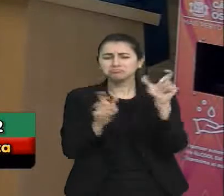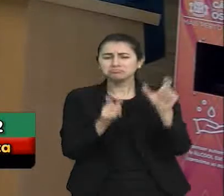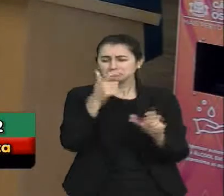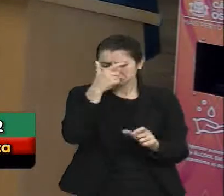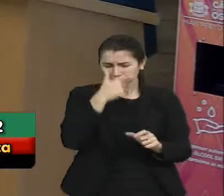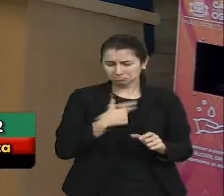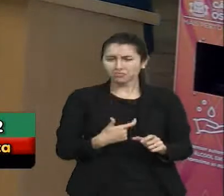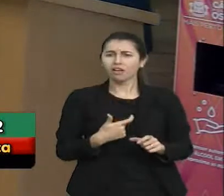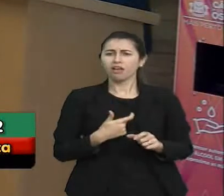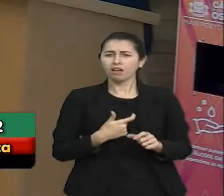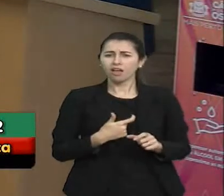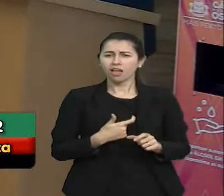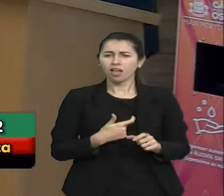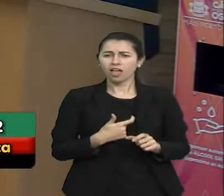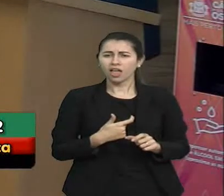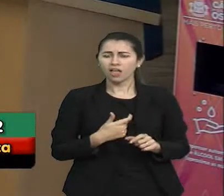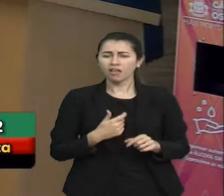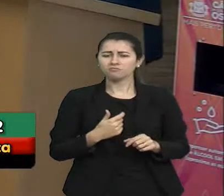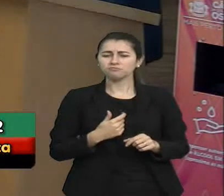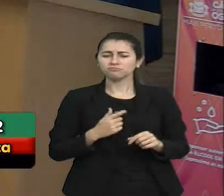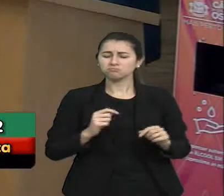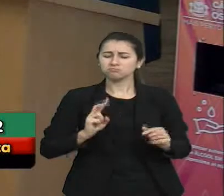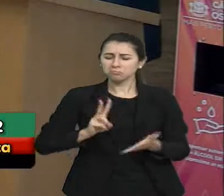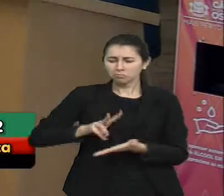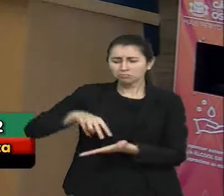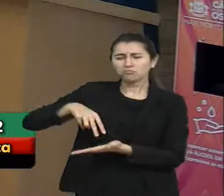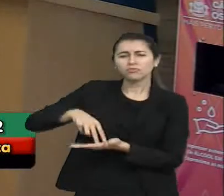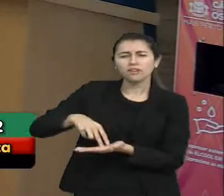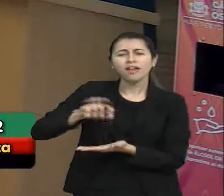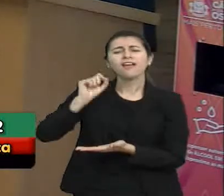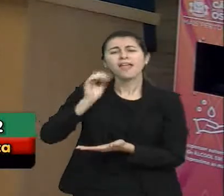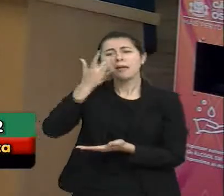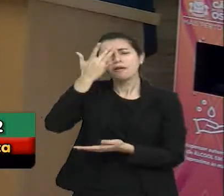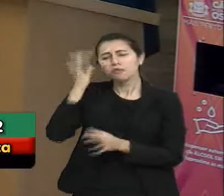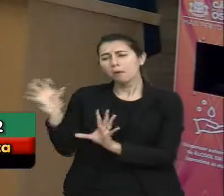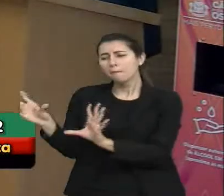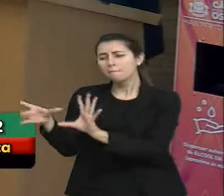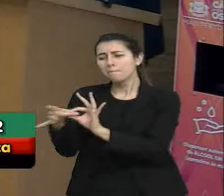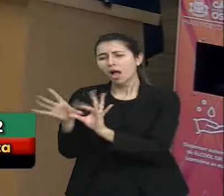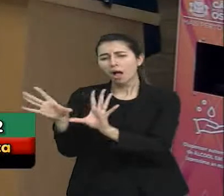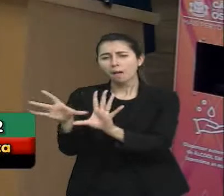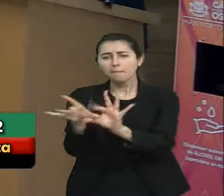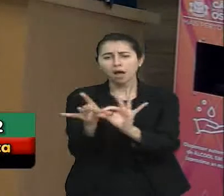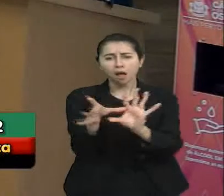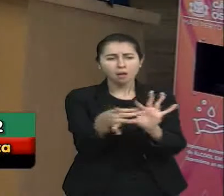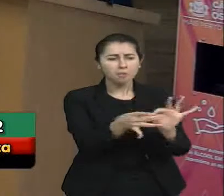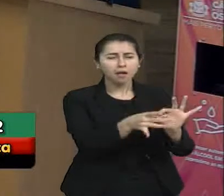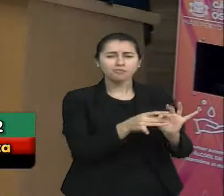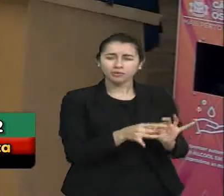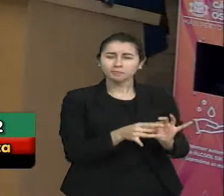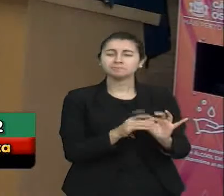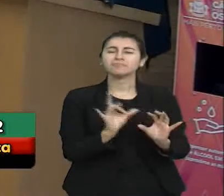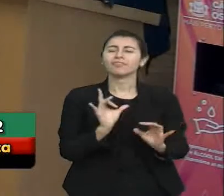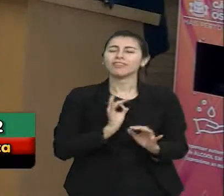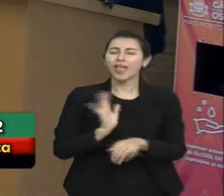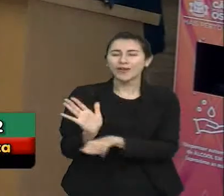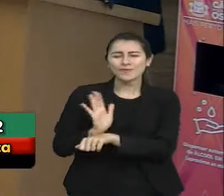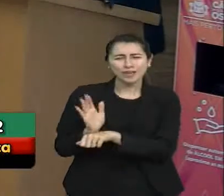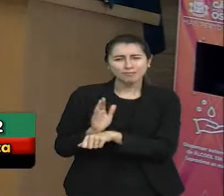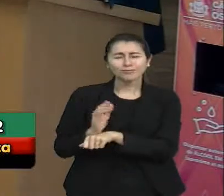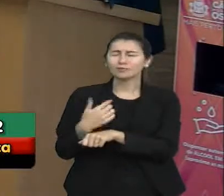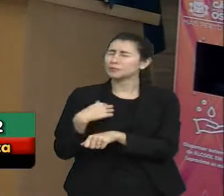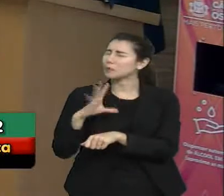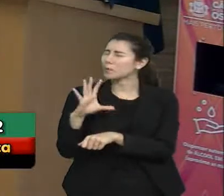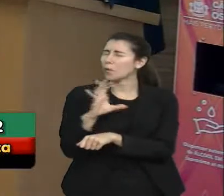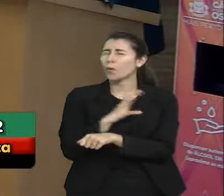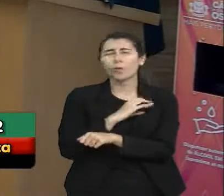quem a gente se alia nessa jornada. E tem um filme que eu gosto muito, esse filme eu vi com